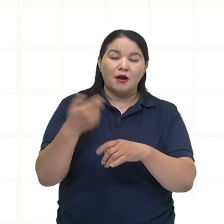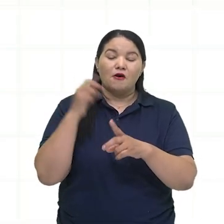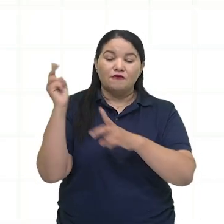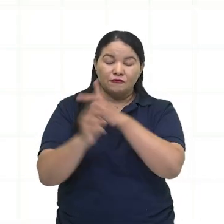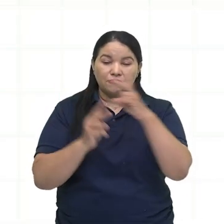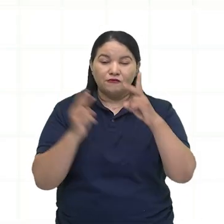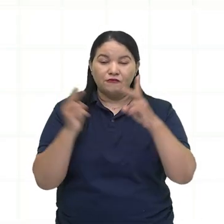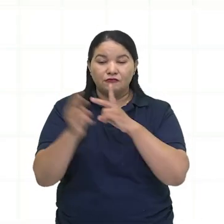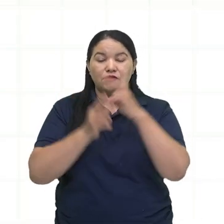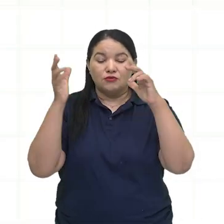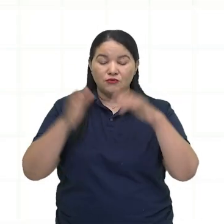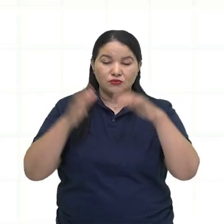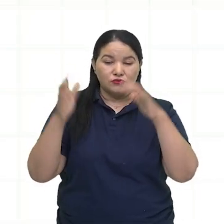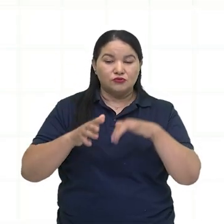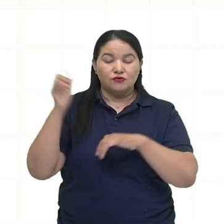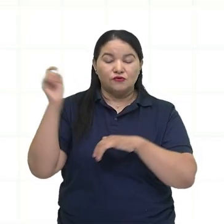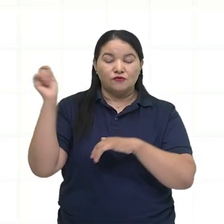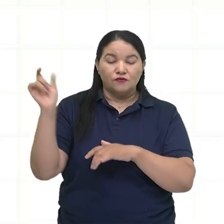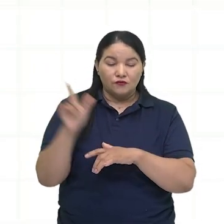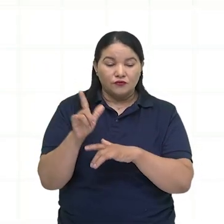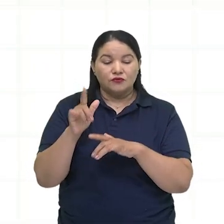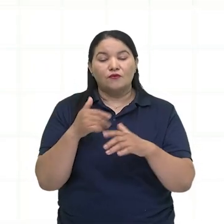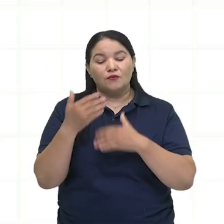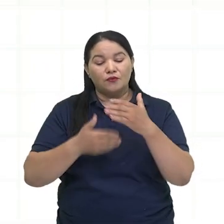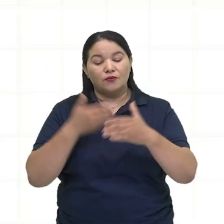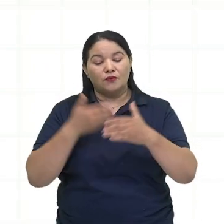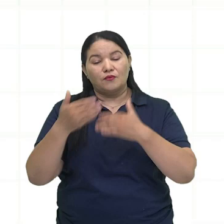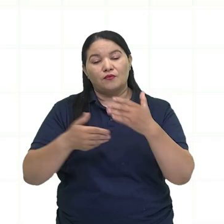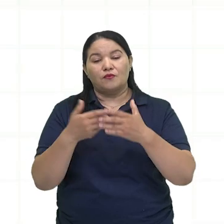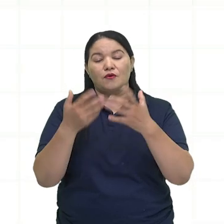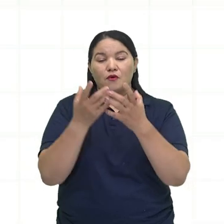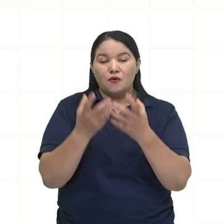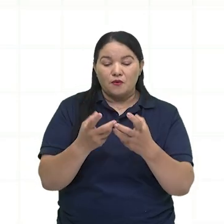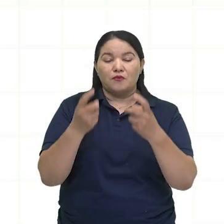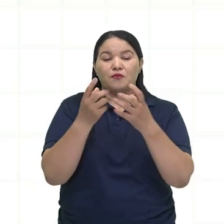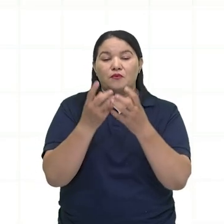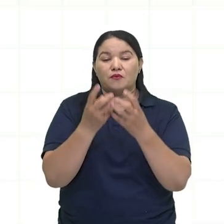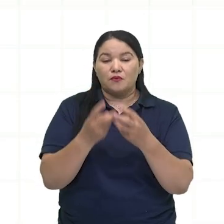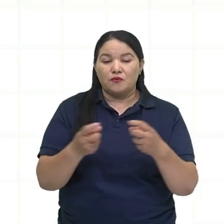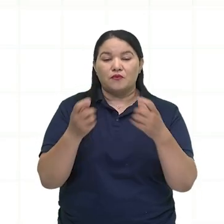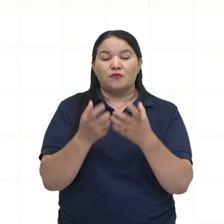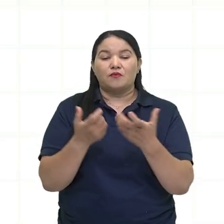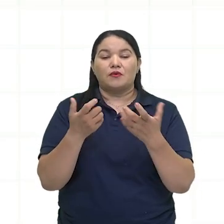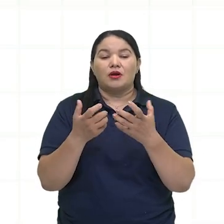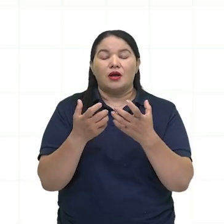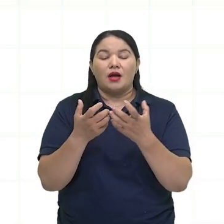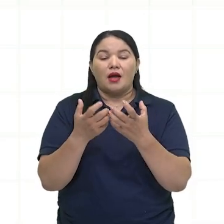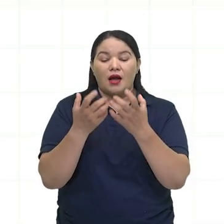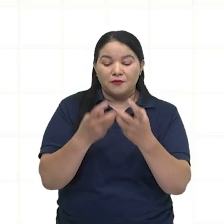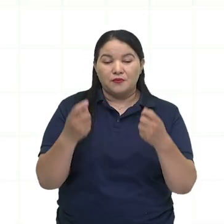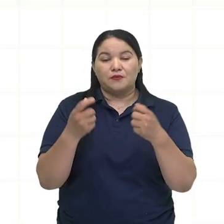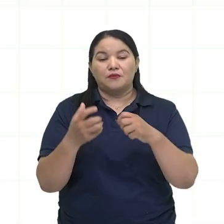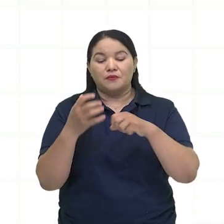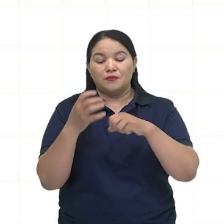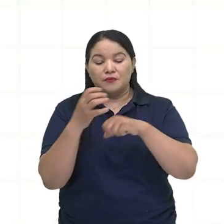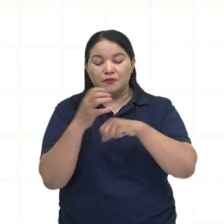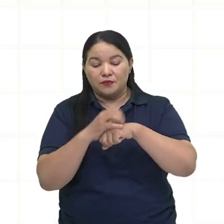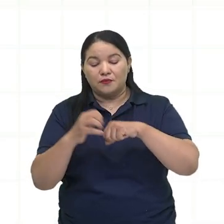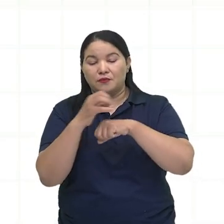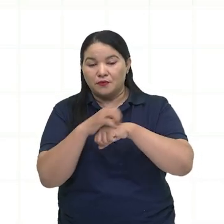pequenos fragmentos. Então, esses fragmentos que se desprendem da rocha e